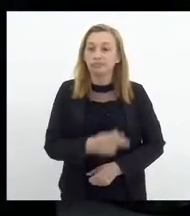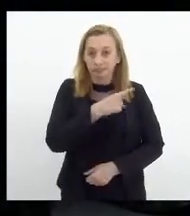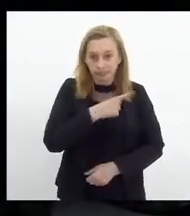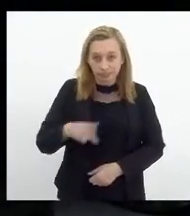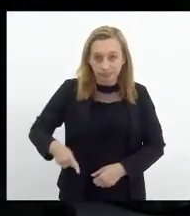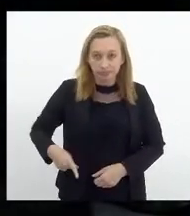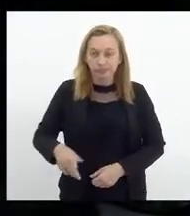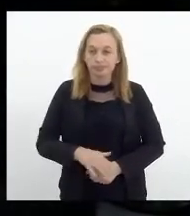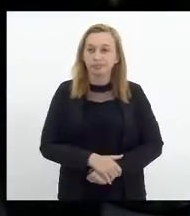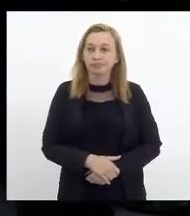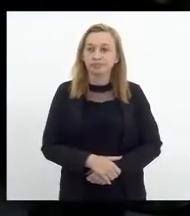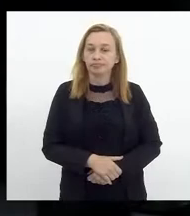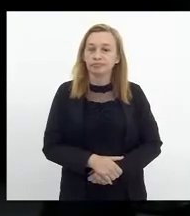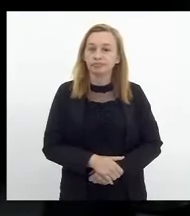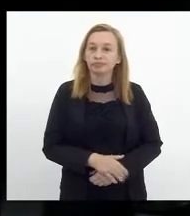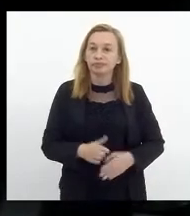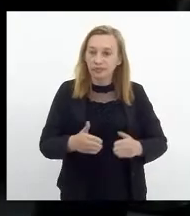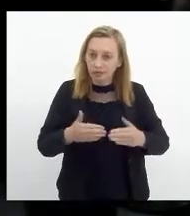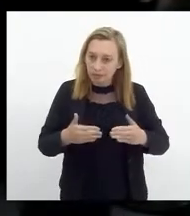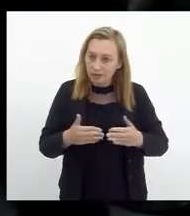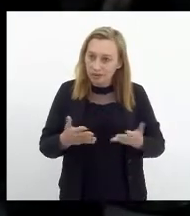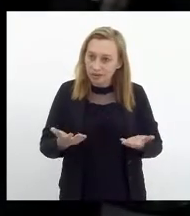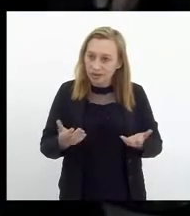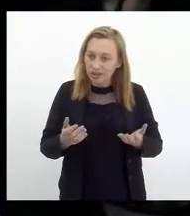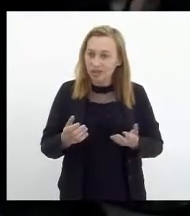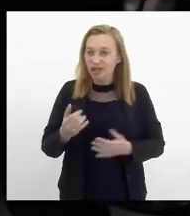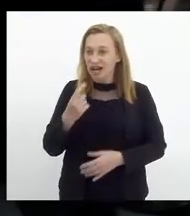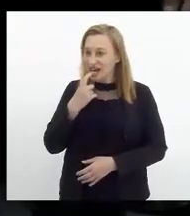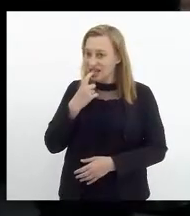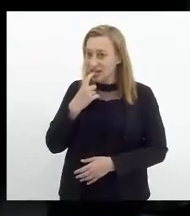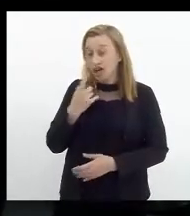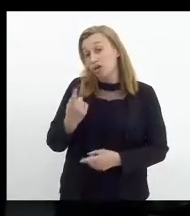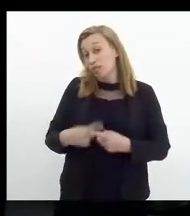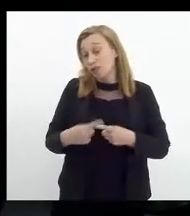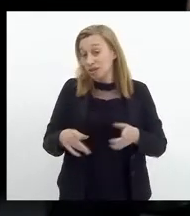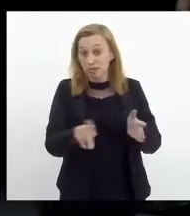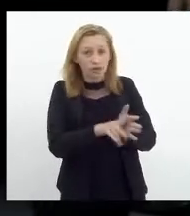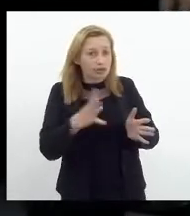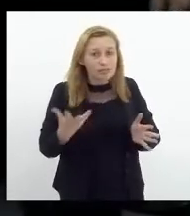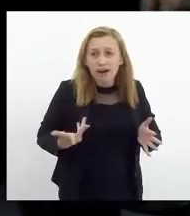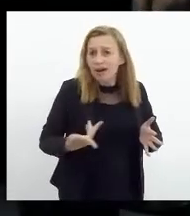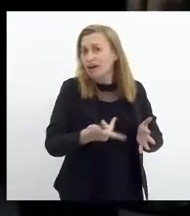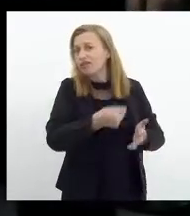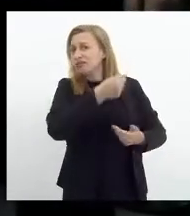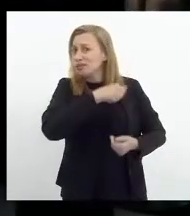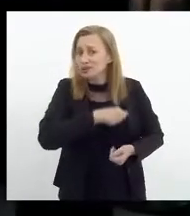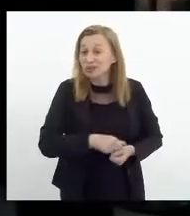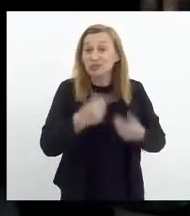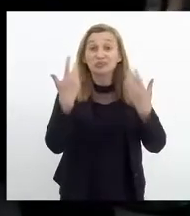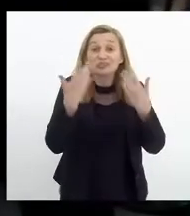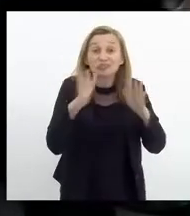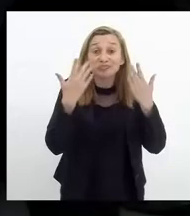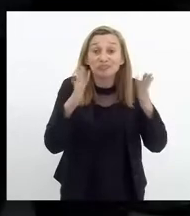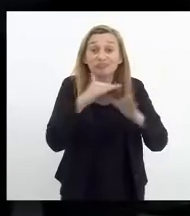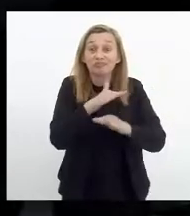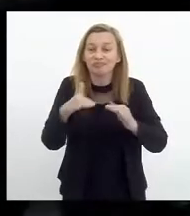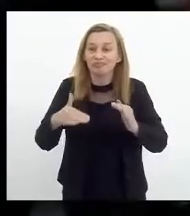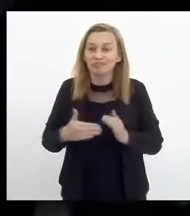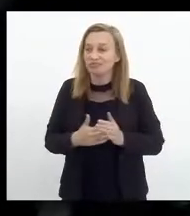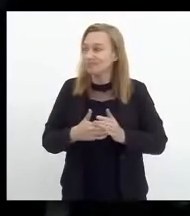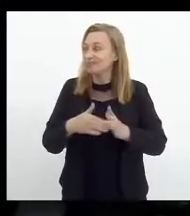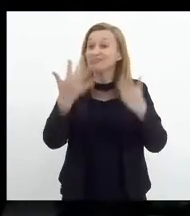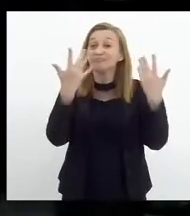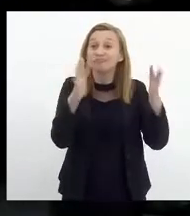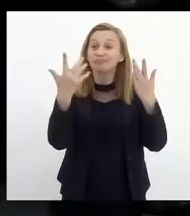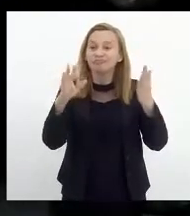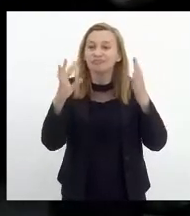Presidente, é permitido, no bom sentido, ter inveja? Porque esse projeto é maravilhoso, entendeu? Parabéns a todos. Só Vossa